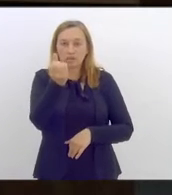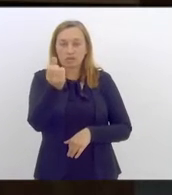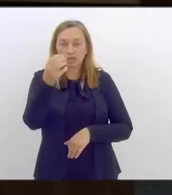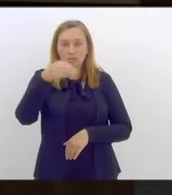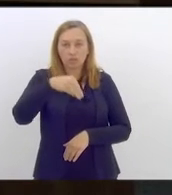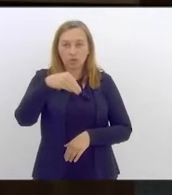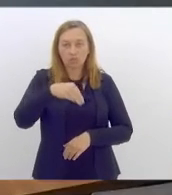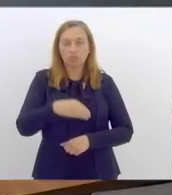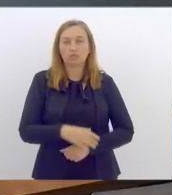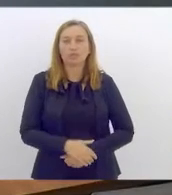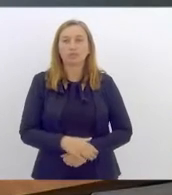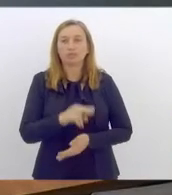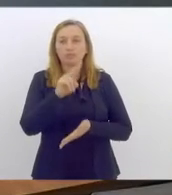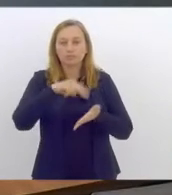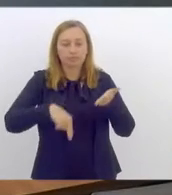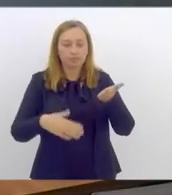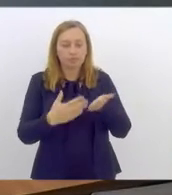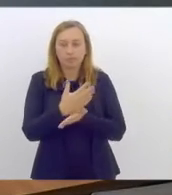minutos